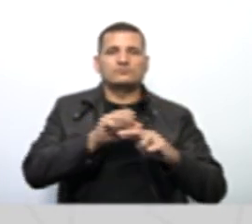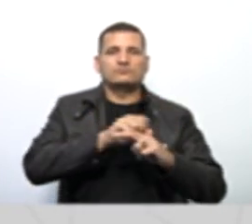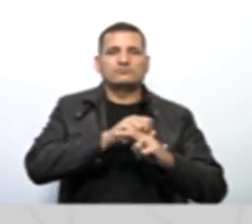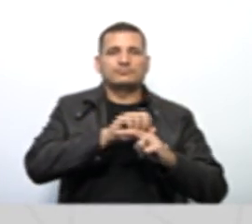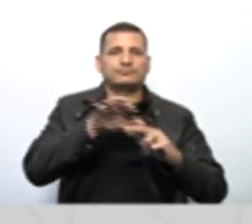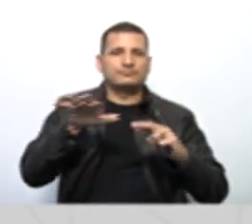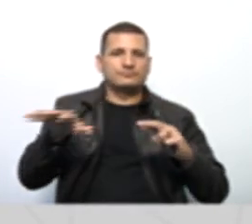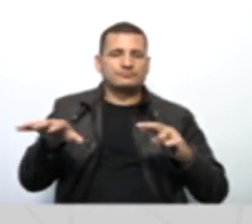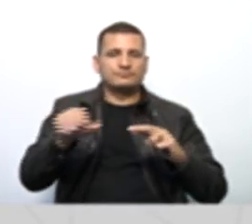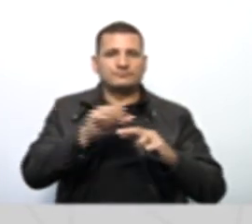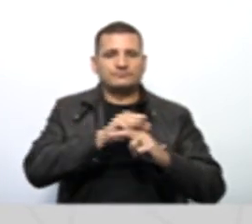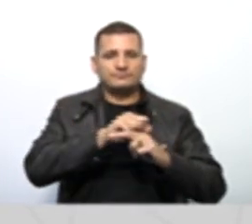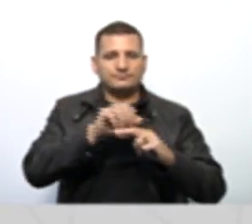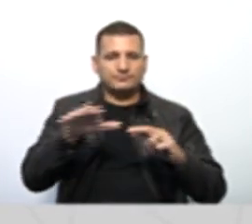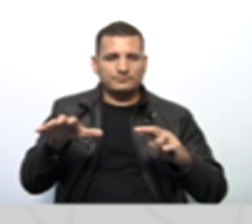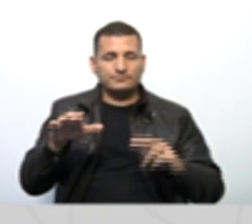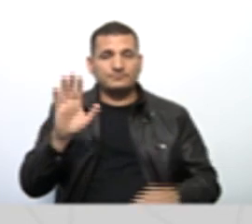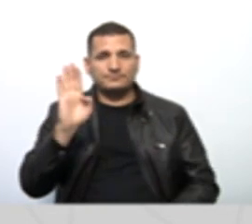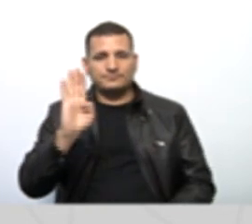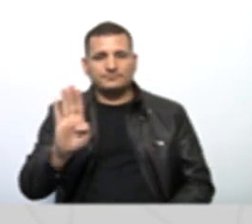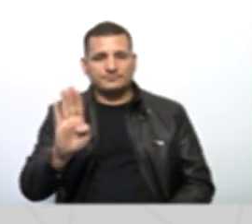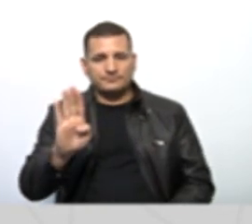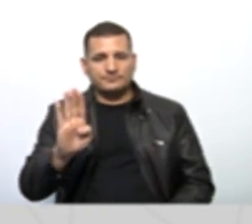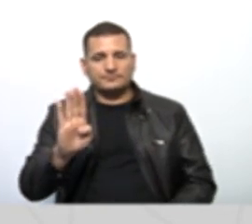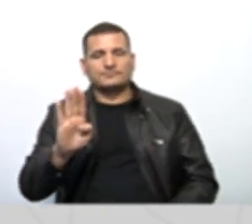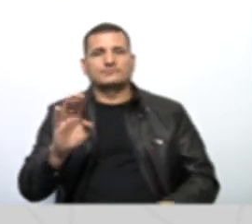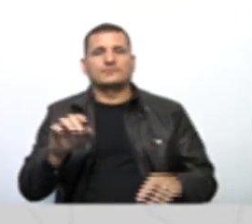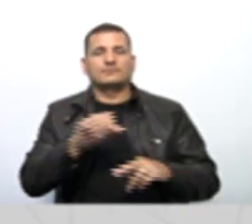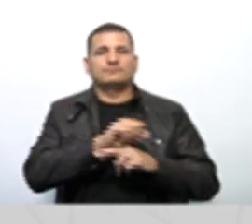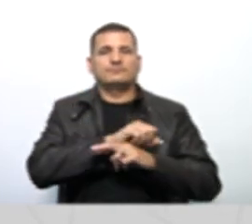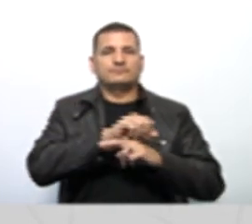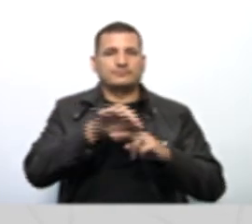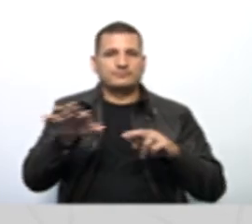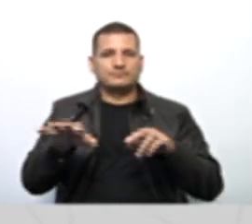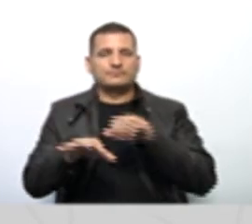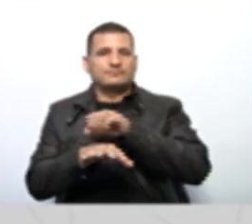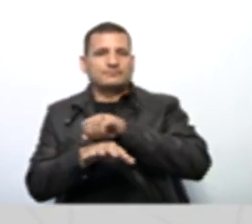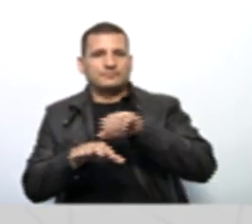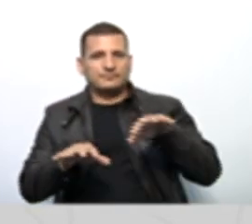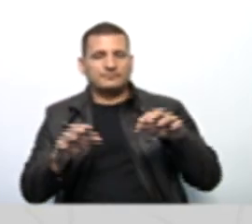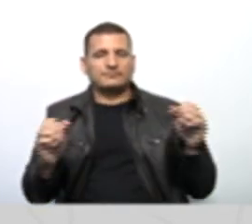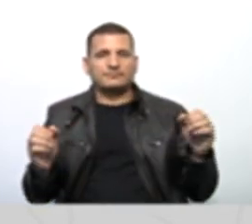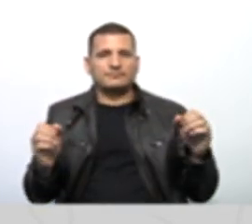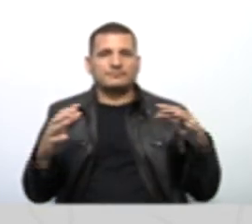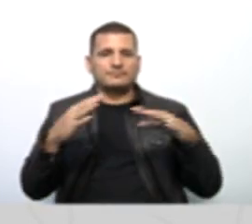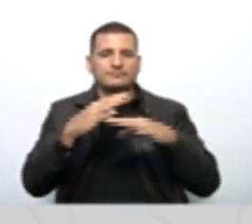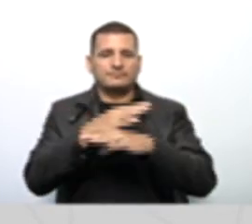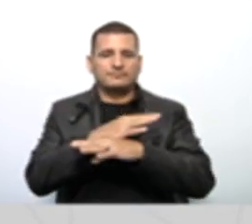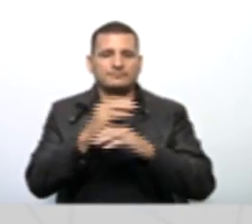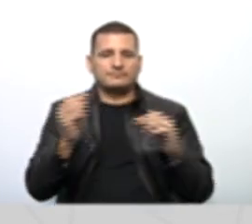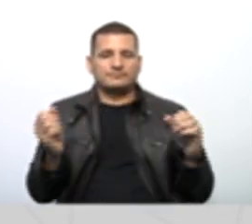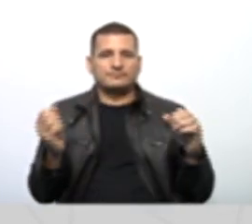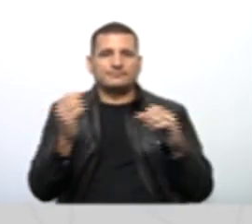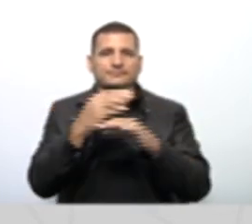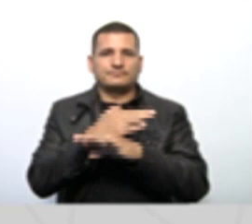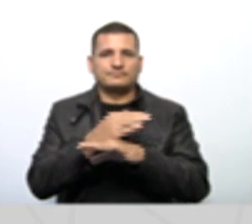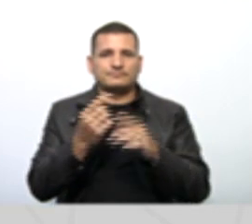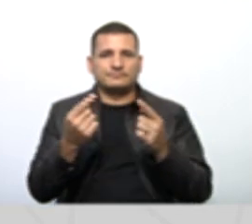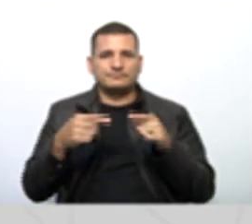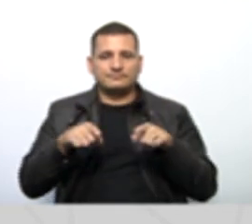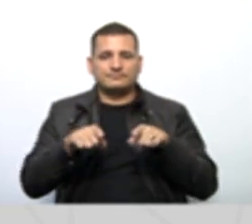letra b que falou o flock nos dois sentidos certo só que ele falou que de forma